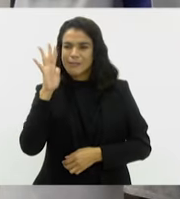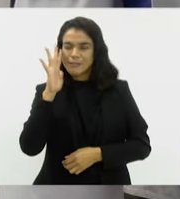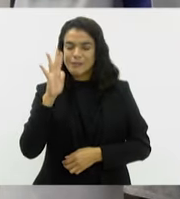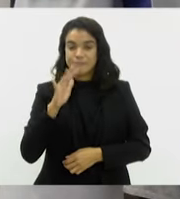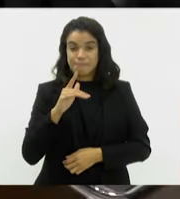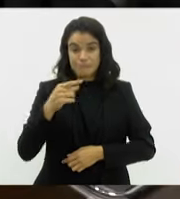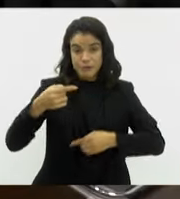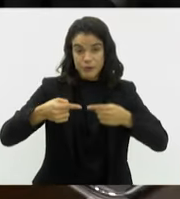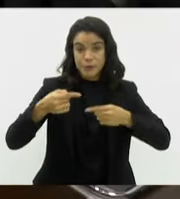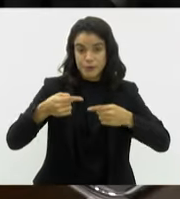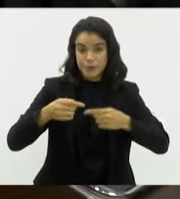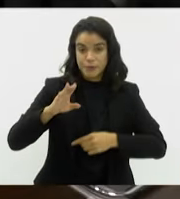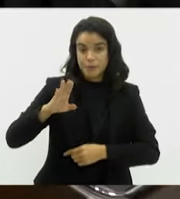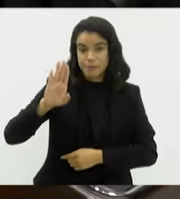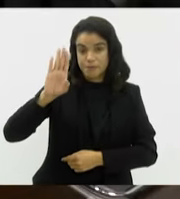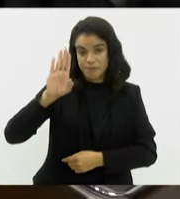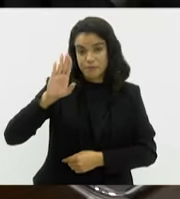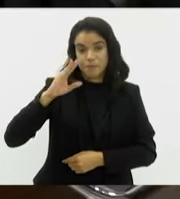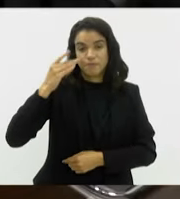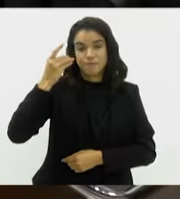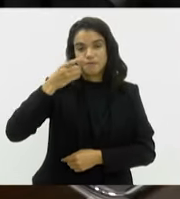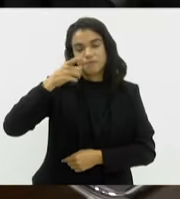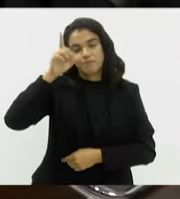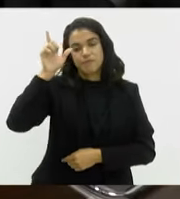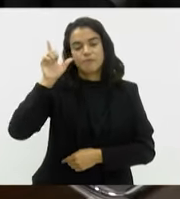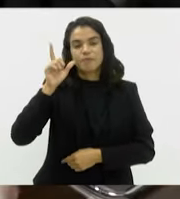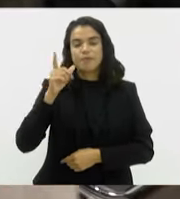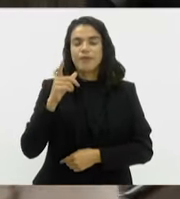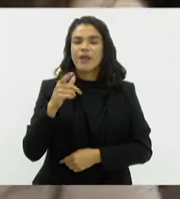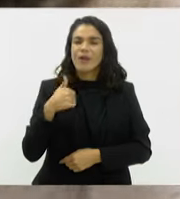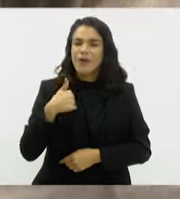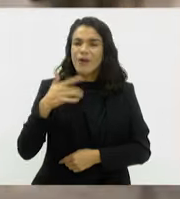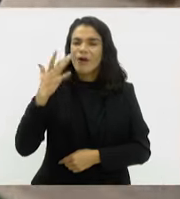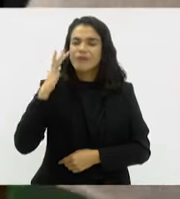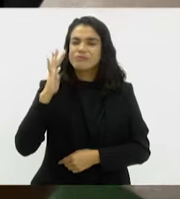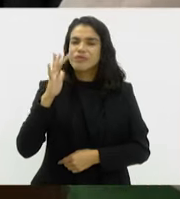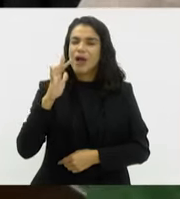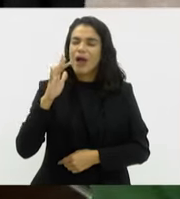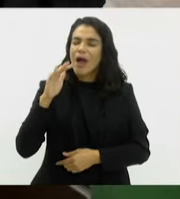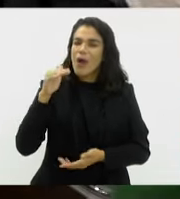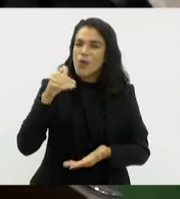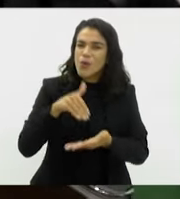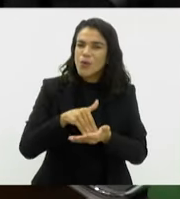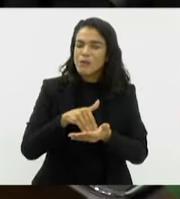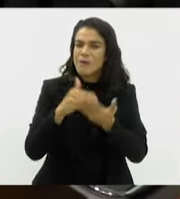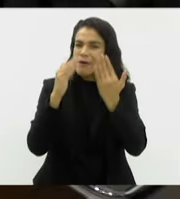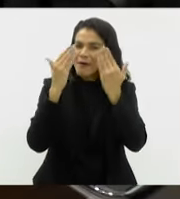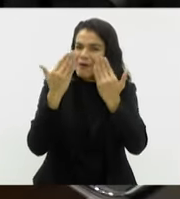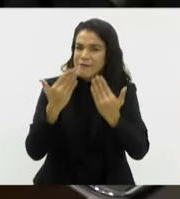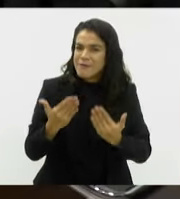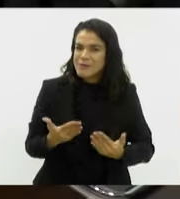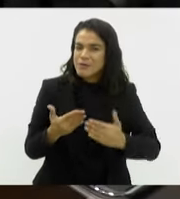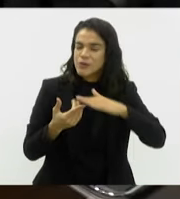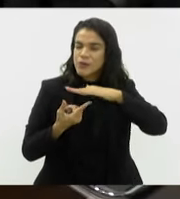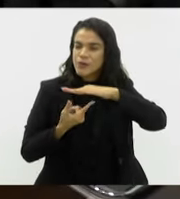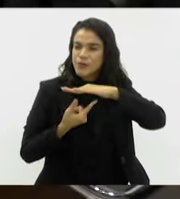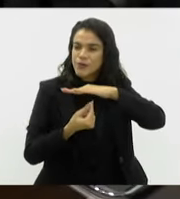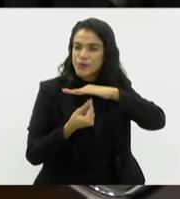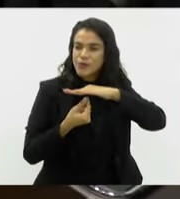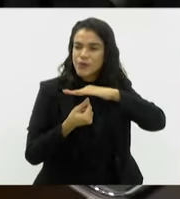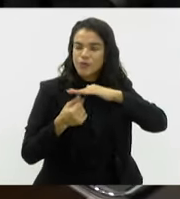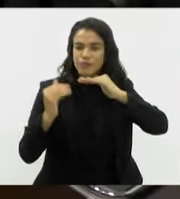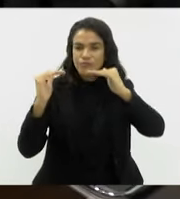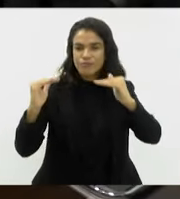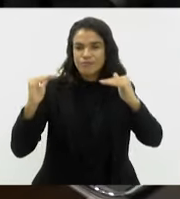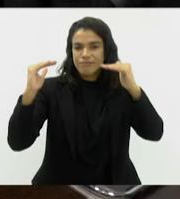discutir, que a última revisão do Fundo Soberano